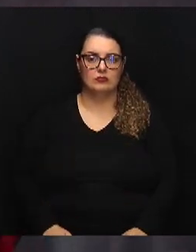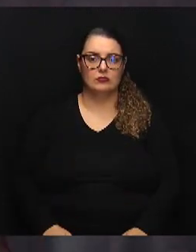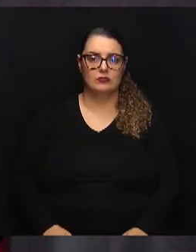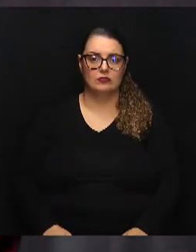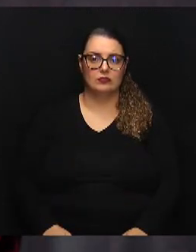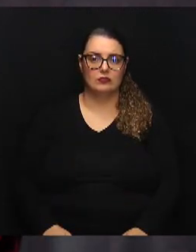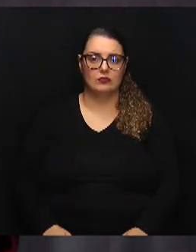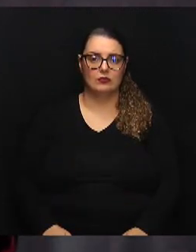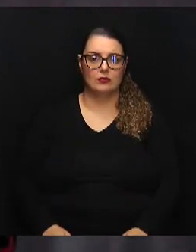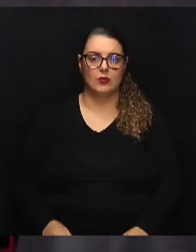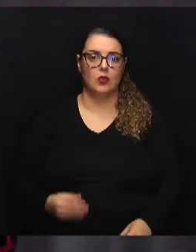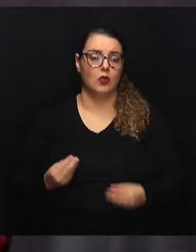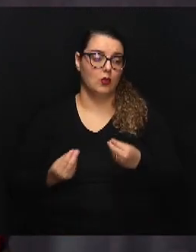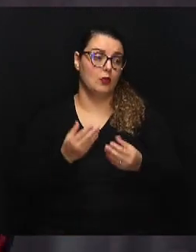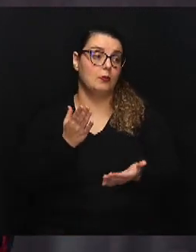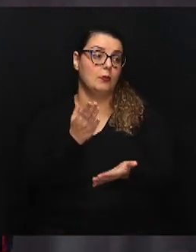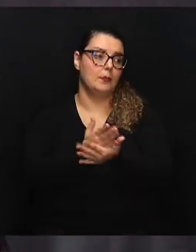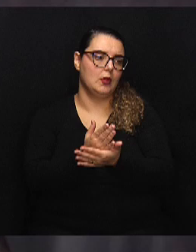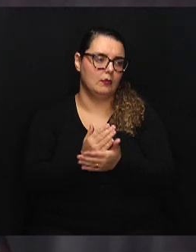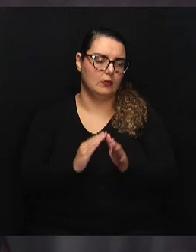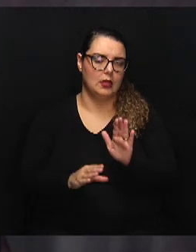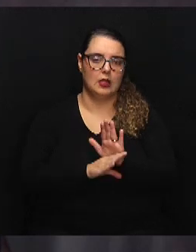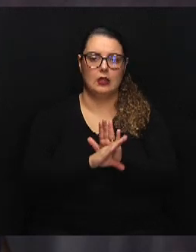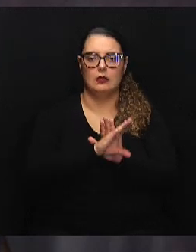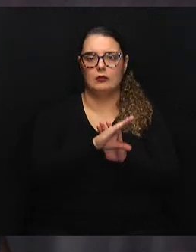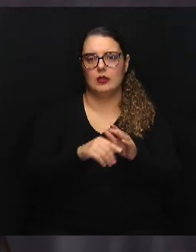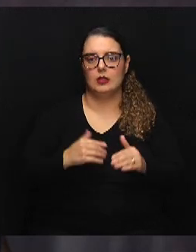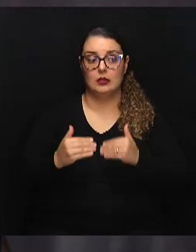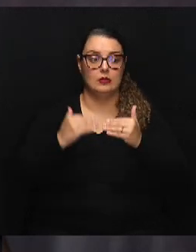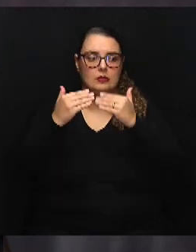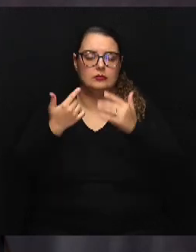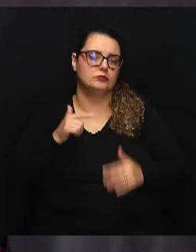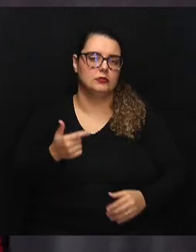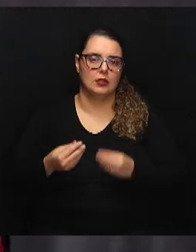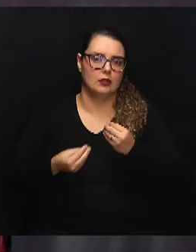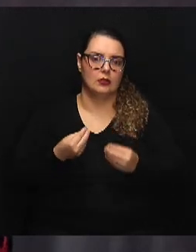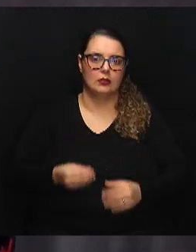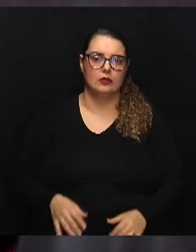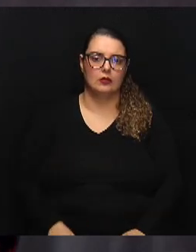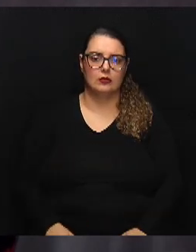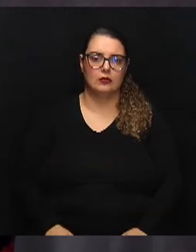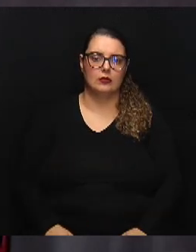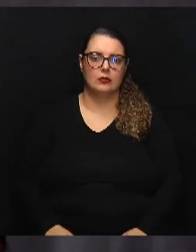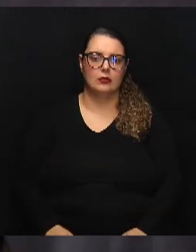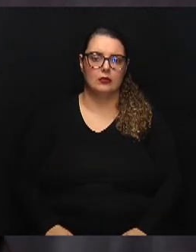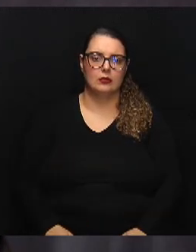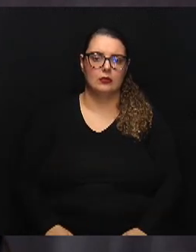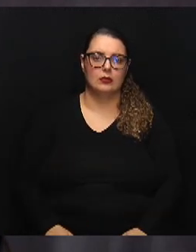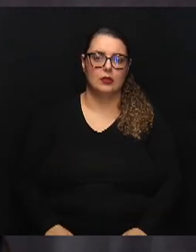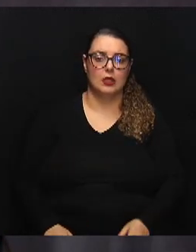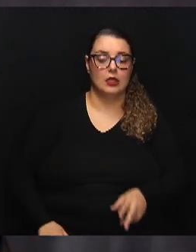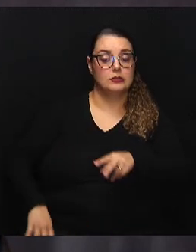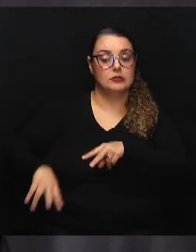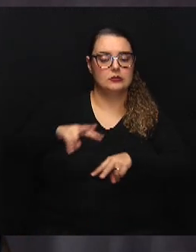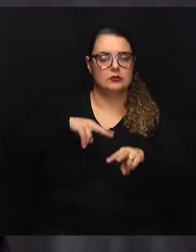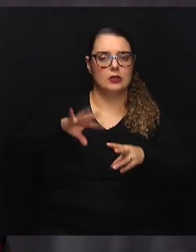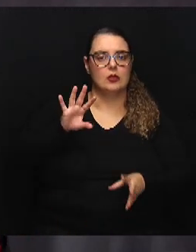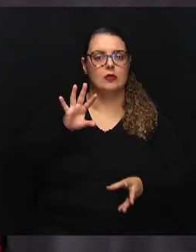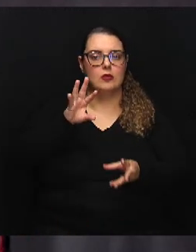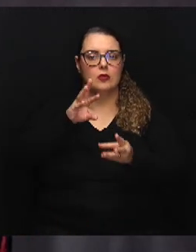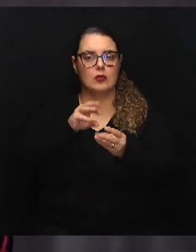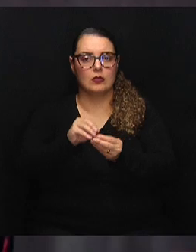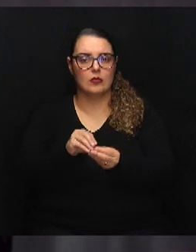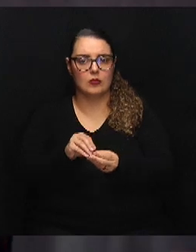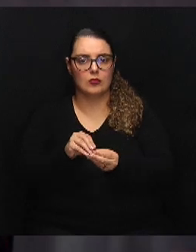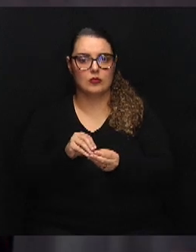como a gente parar, né, essa evolução. Então, acho que esse panorama que você deu, ele resume um pouco